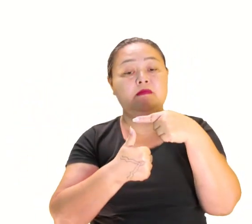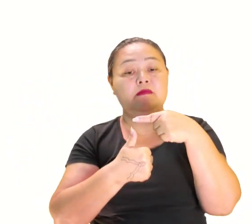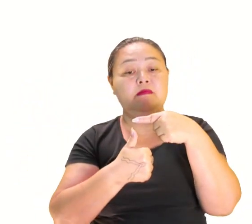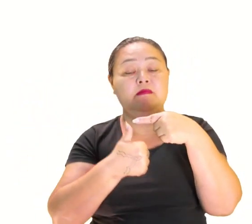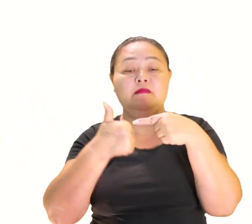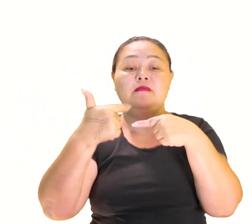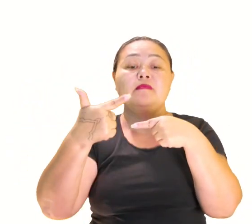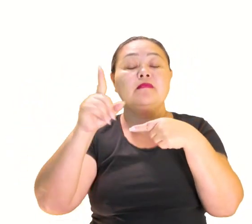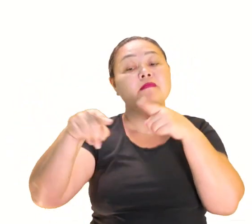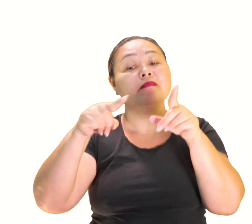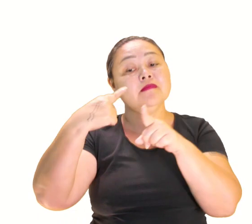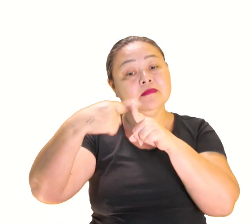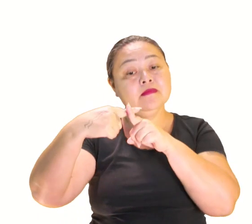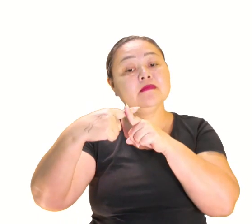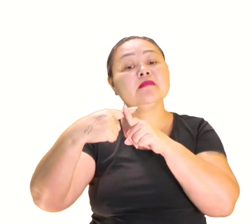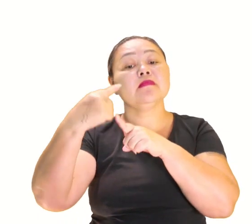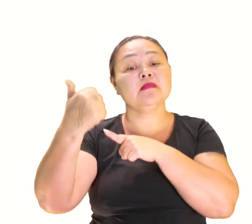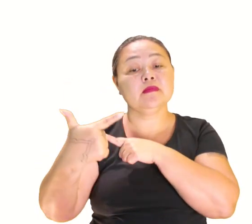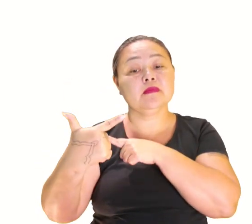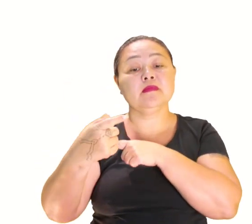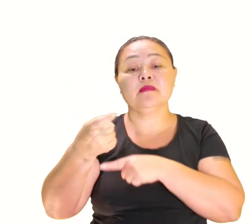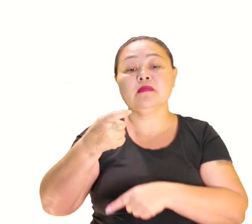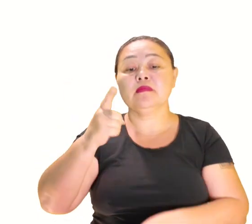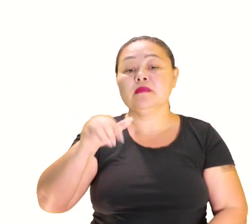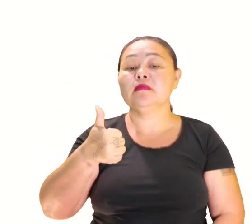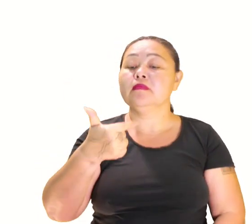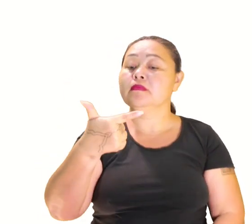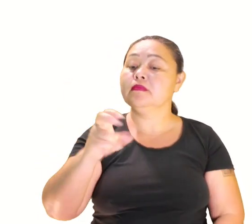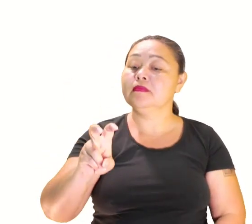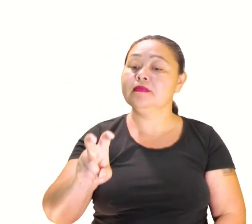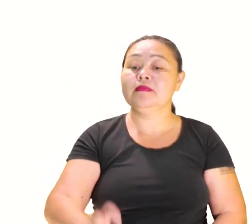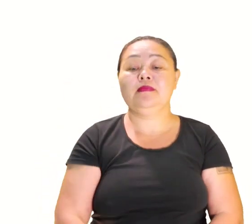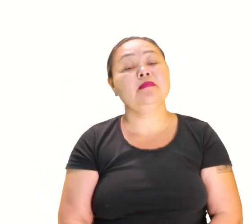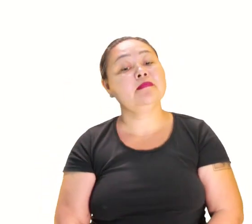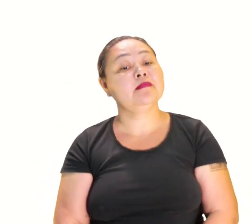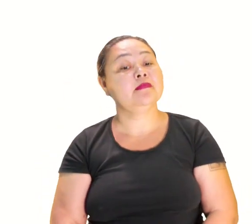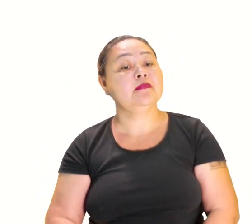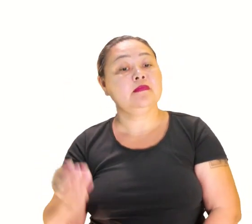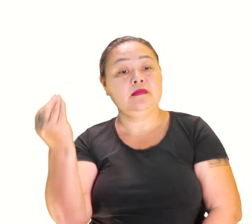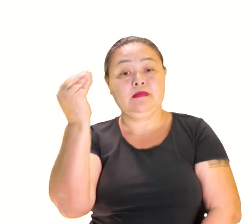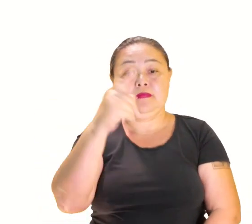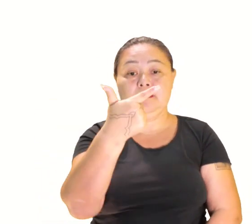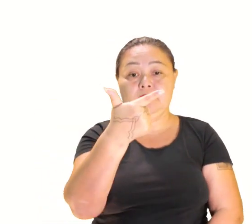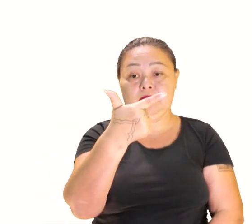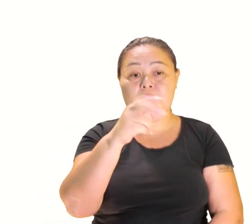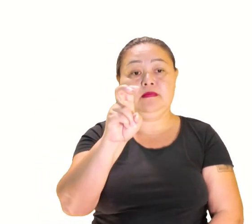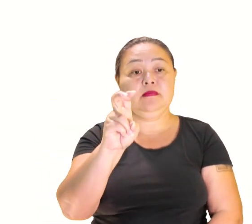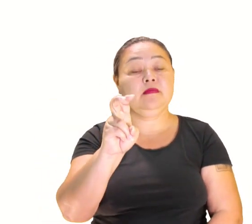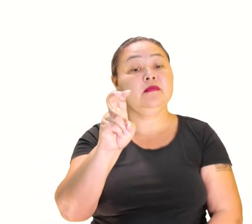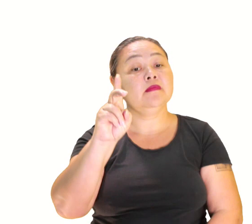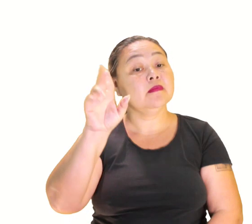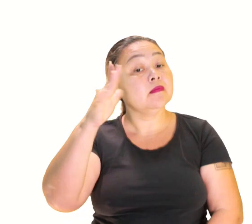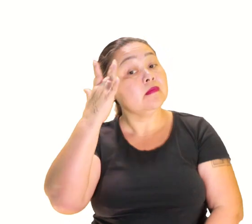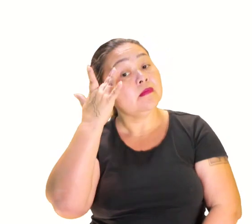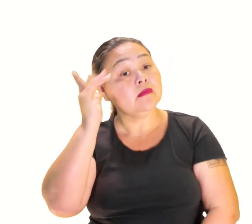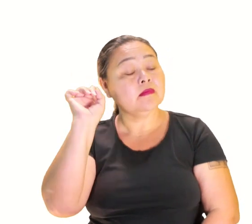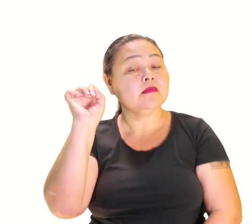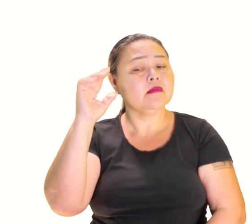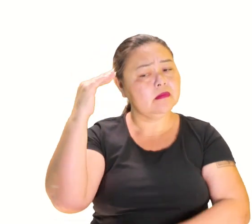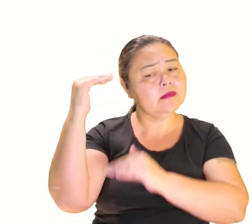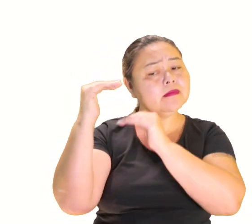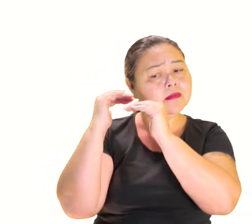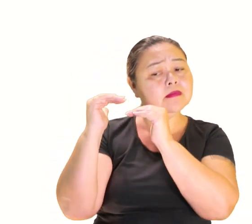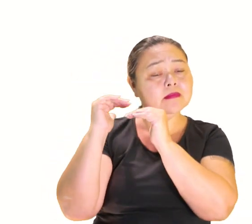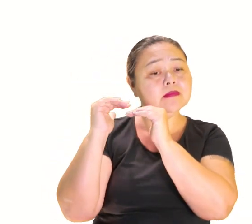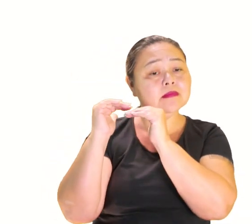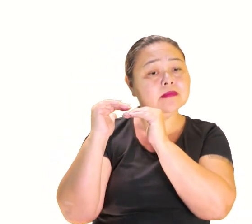fica positivo. X vai ser igual a 5 ao quadrado, 25. Que é 25. Então, aqui a gente já sabe que é 25. Eu acho que vai seguir